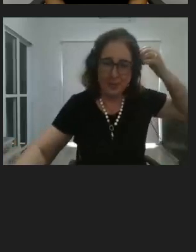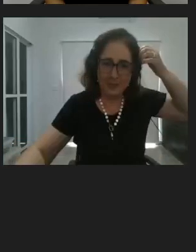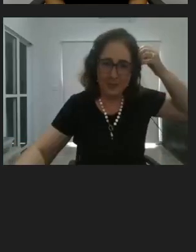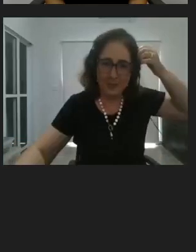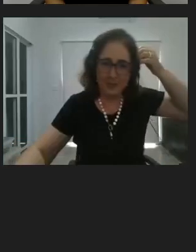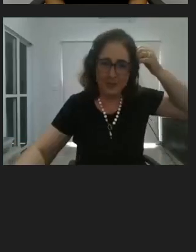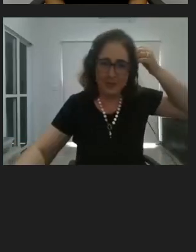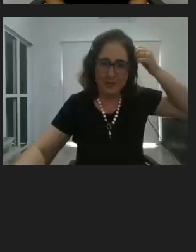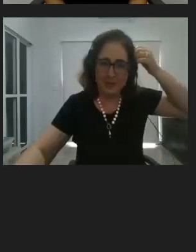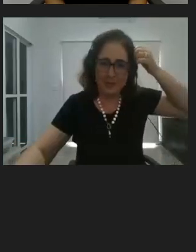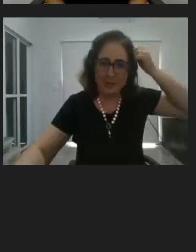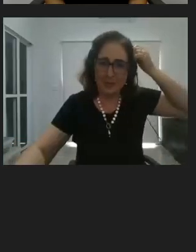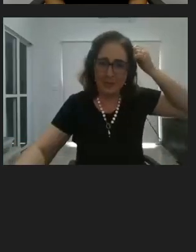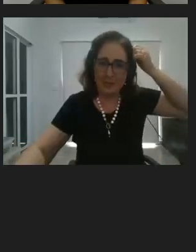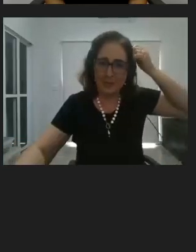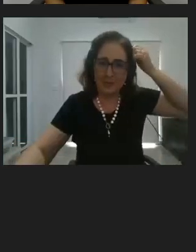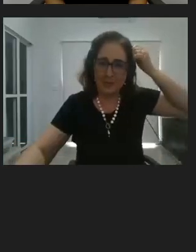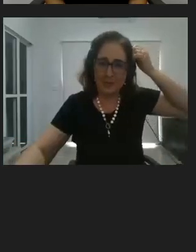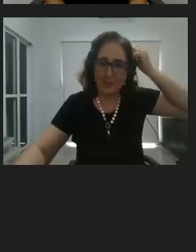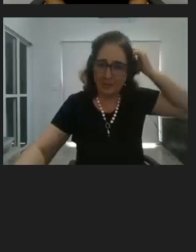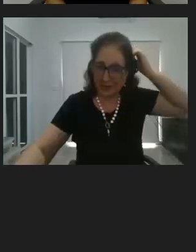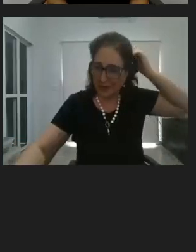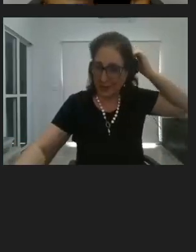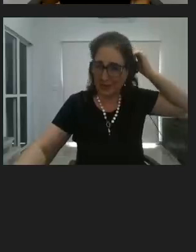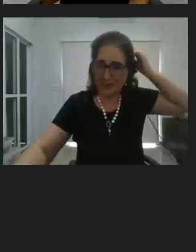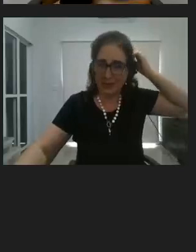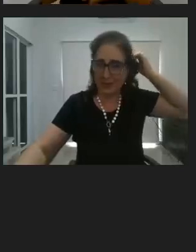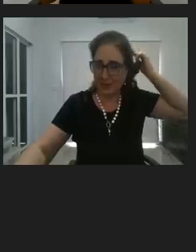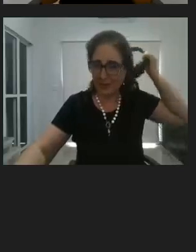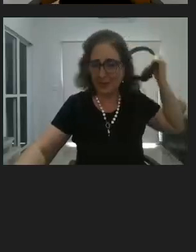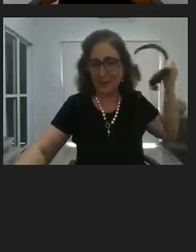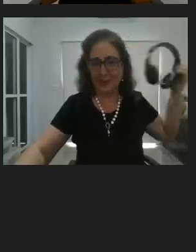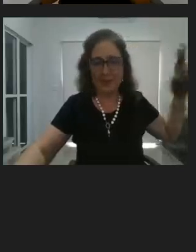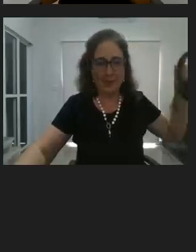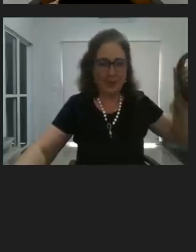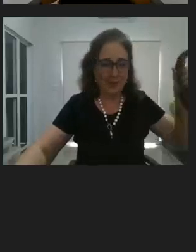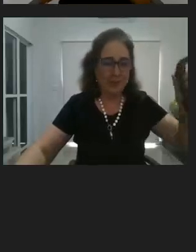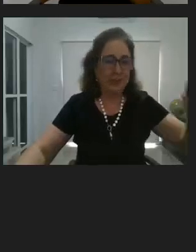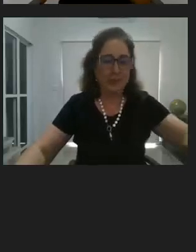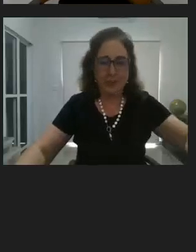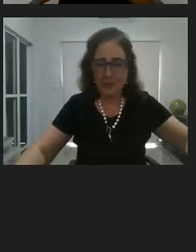Tatiana, a gente te ouviu, mas deu interferência com o outro